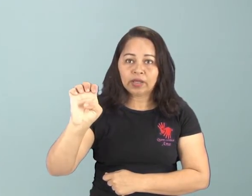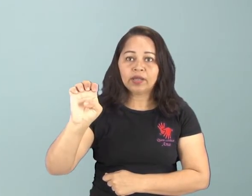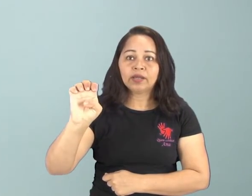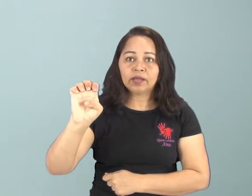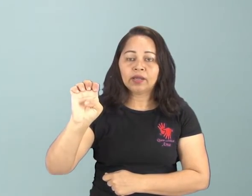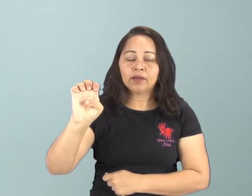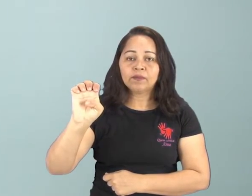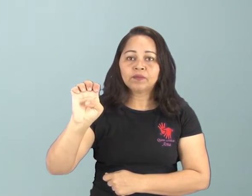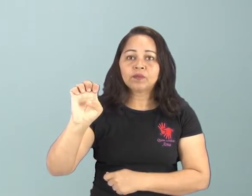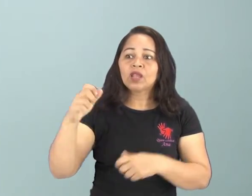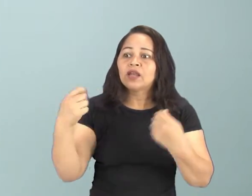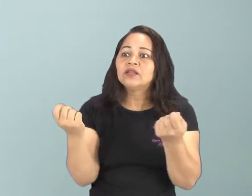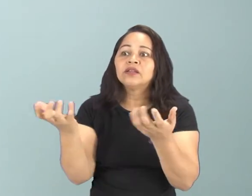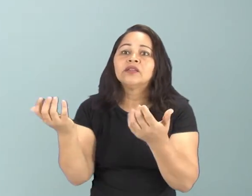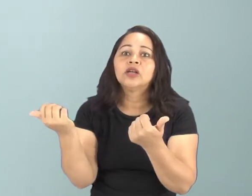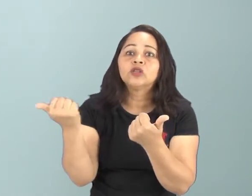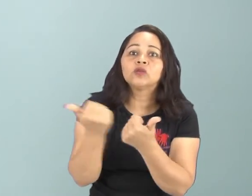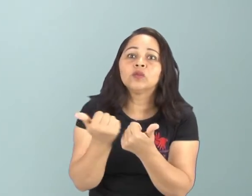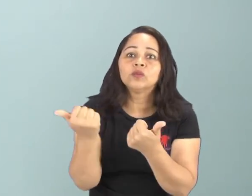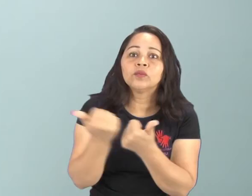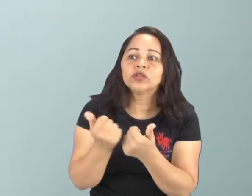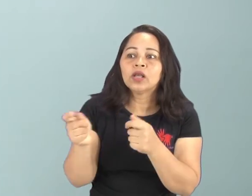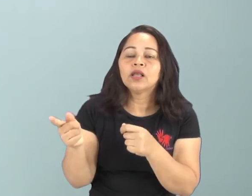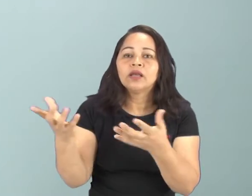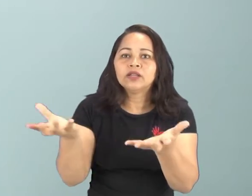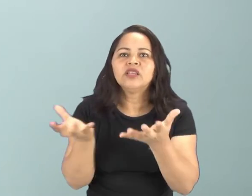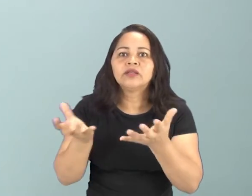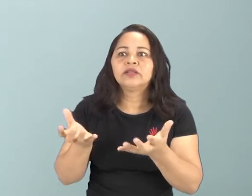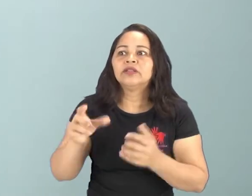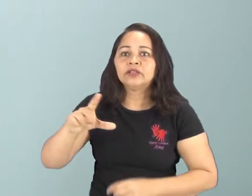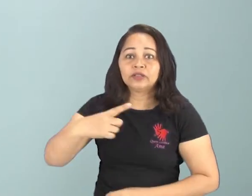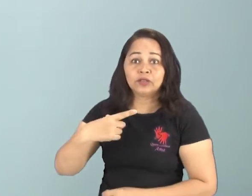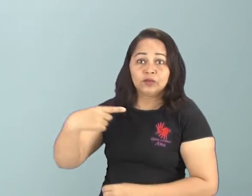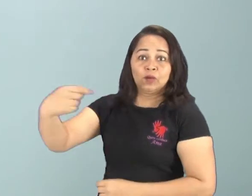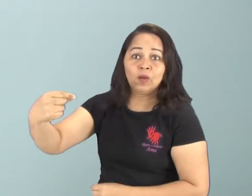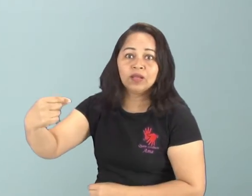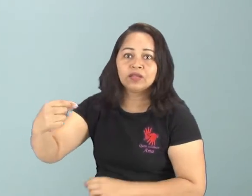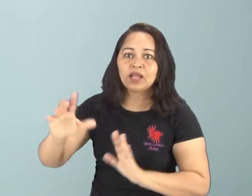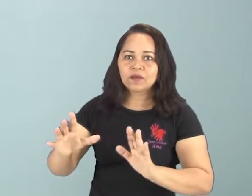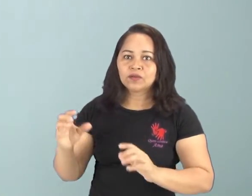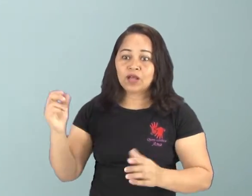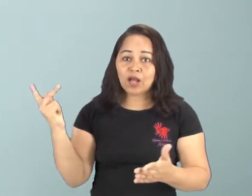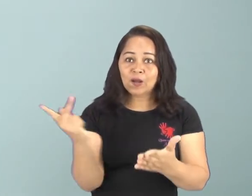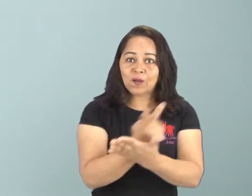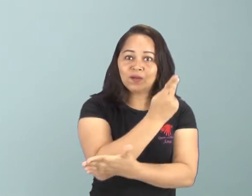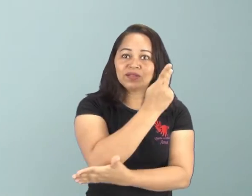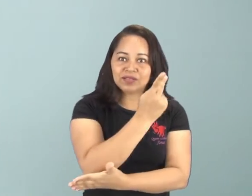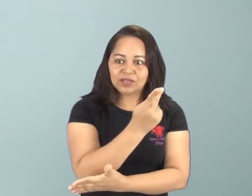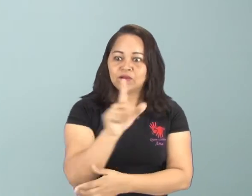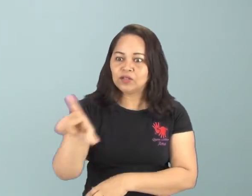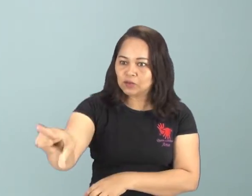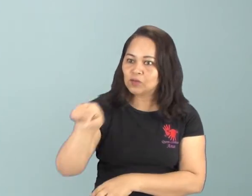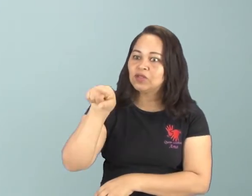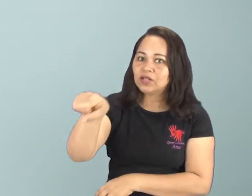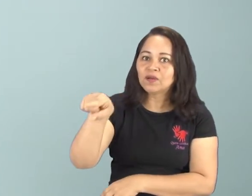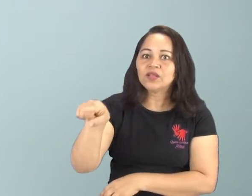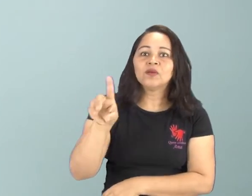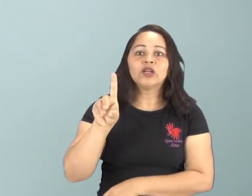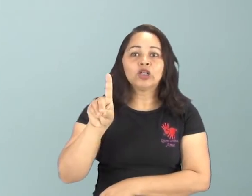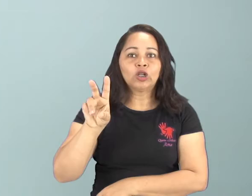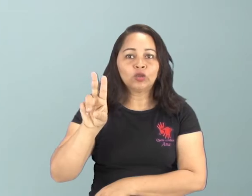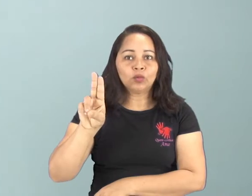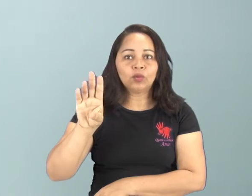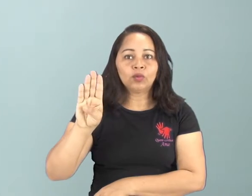ser um dos escolhidos, né, e sempre se esforçou para isso. E quando isso aconteceu, quando ele foi um dos escolhidos para ser